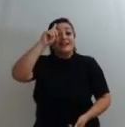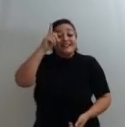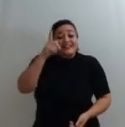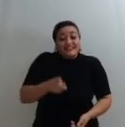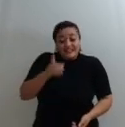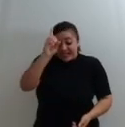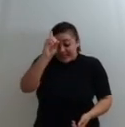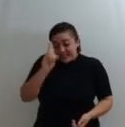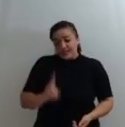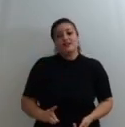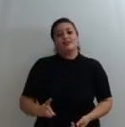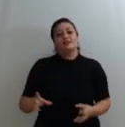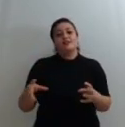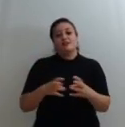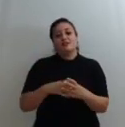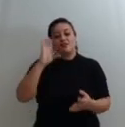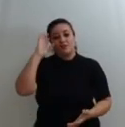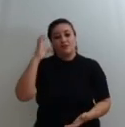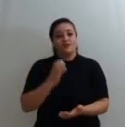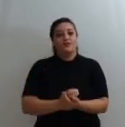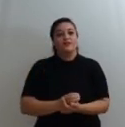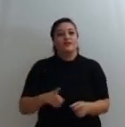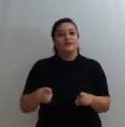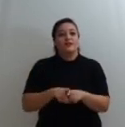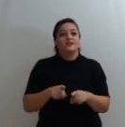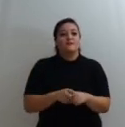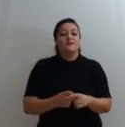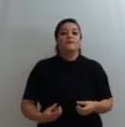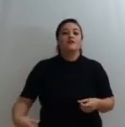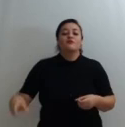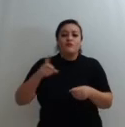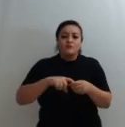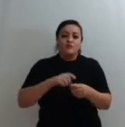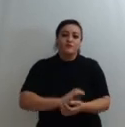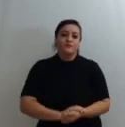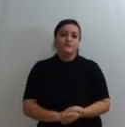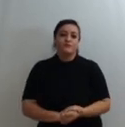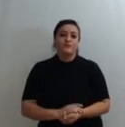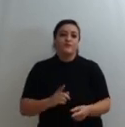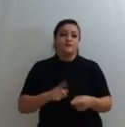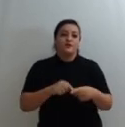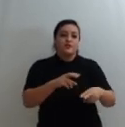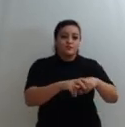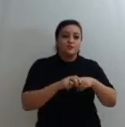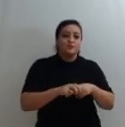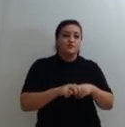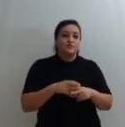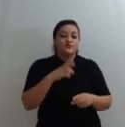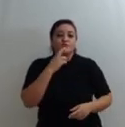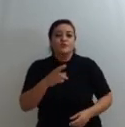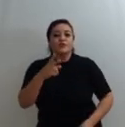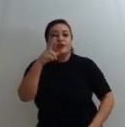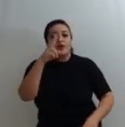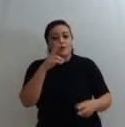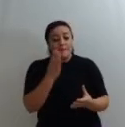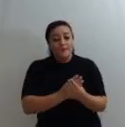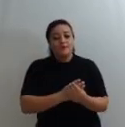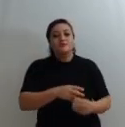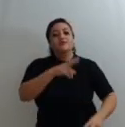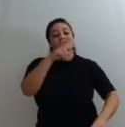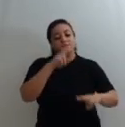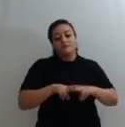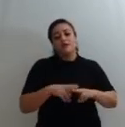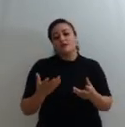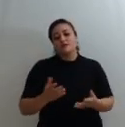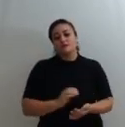OCRIM e pela reiteração delitiva. E, por isso, respondeu o processo preso. Então,